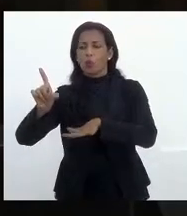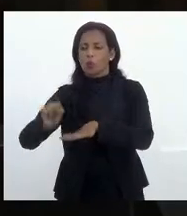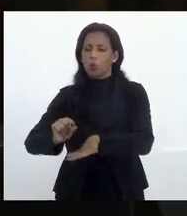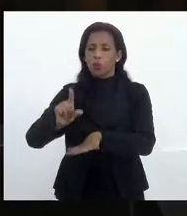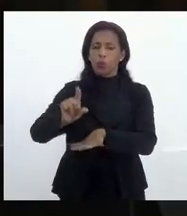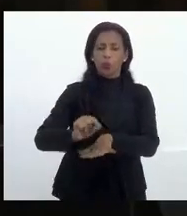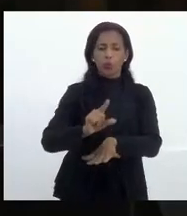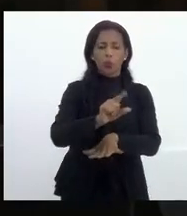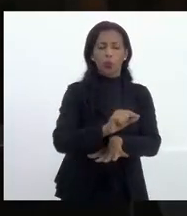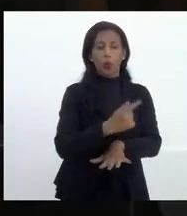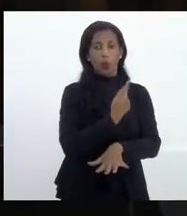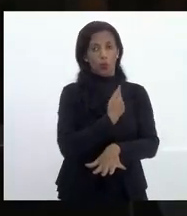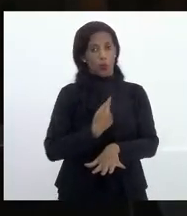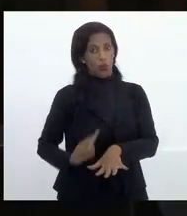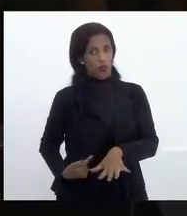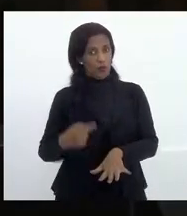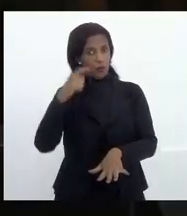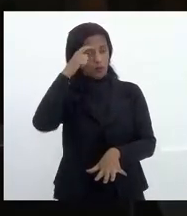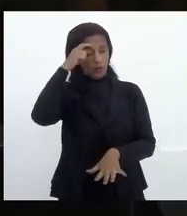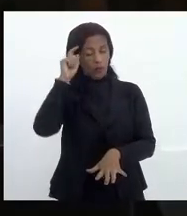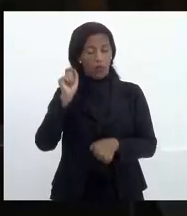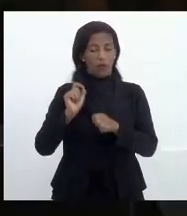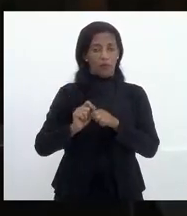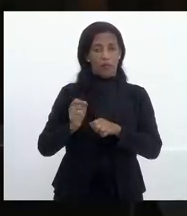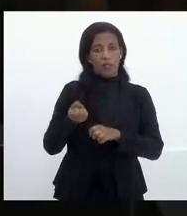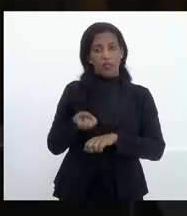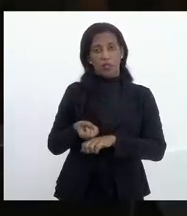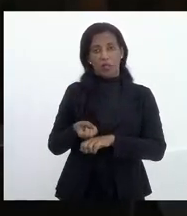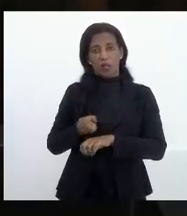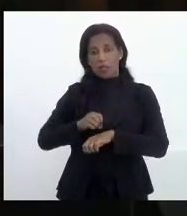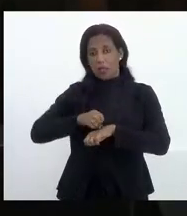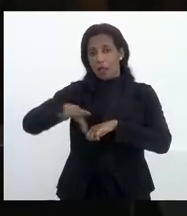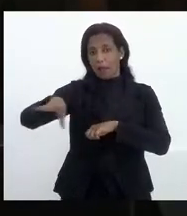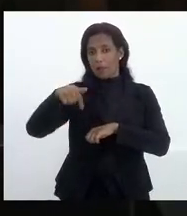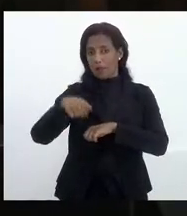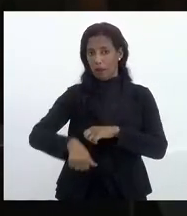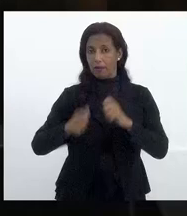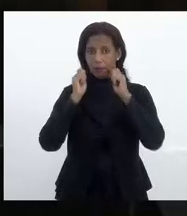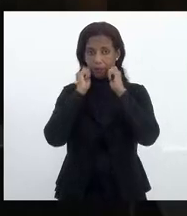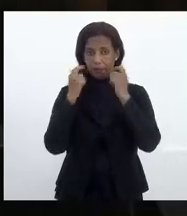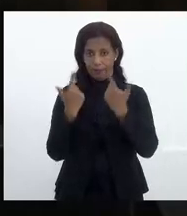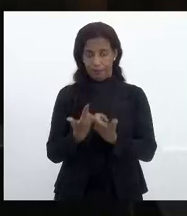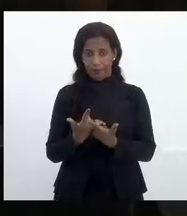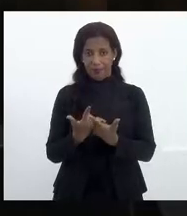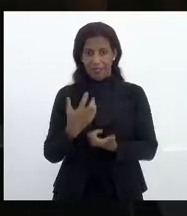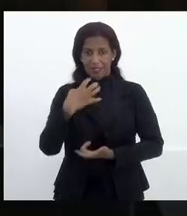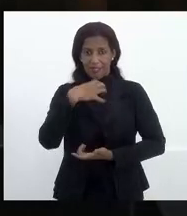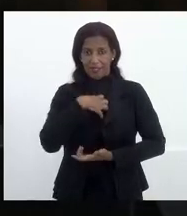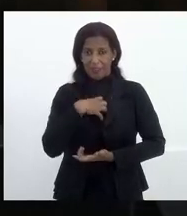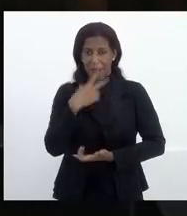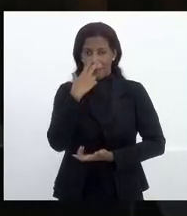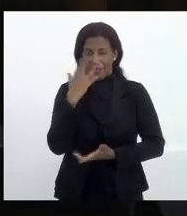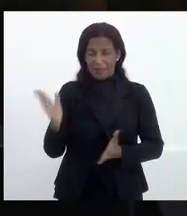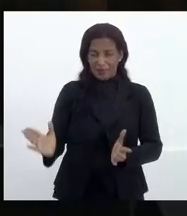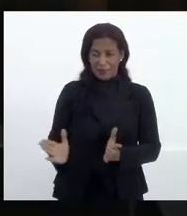que o governo Cláudio Castro fez encaminhar para essa casa e são opções que vão sentido de empobrecer os servidores do Rio